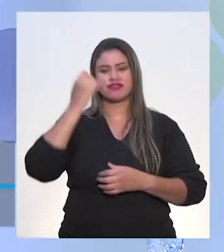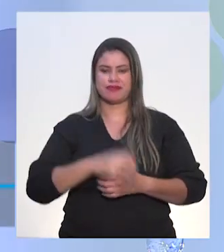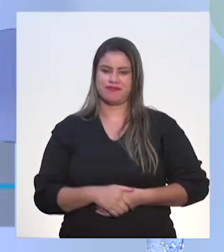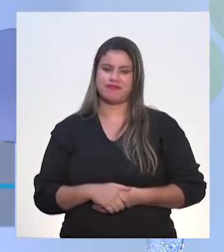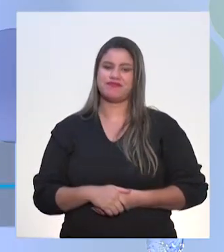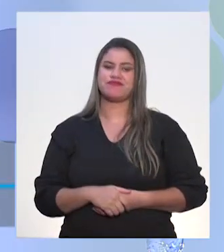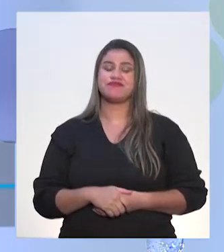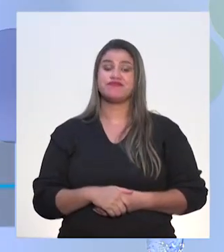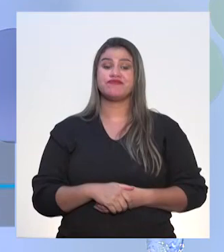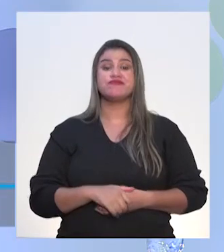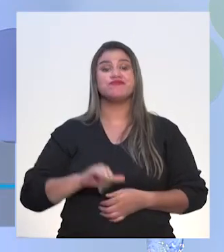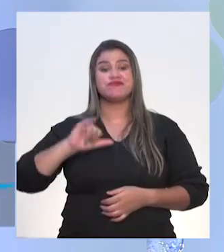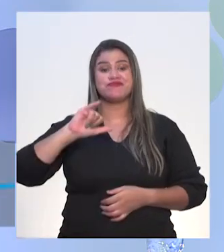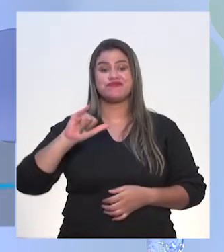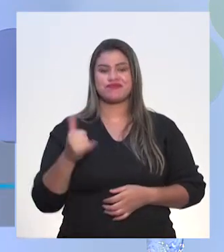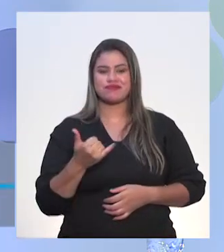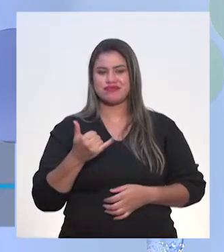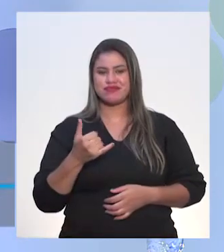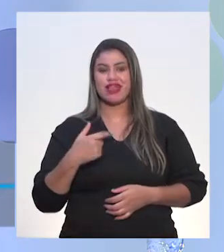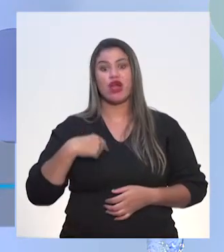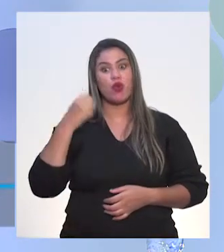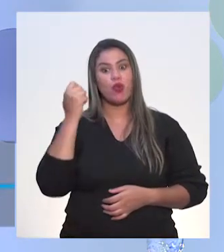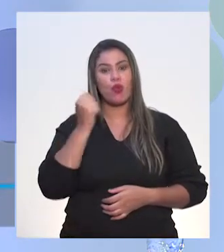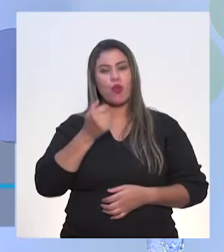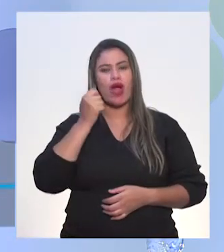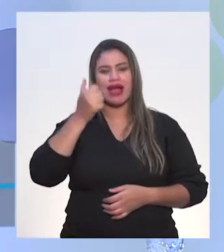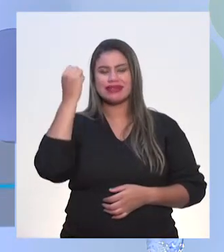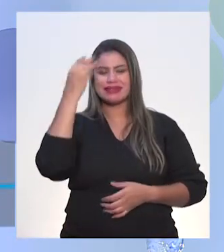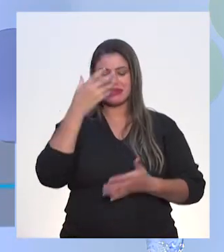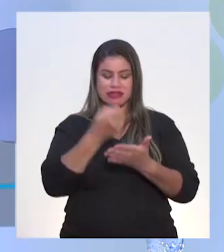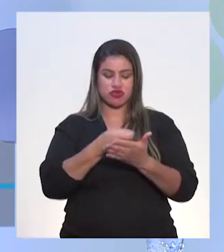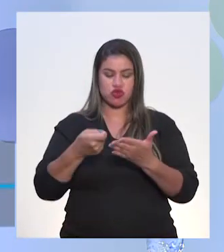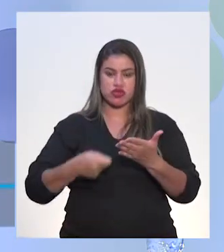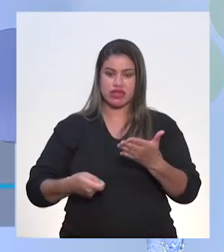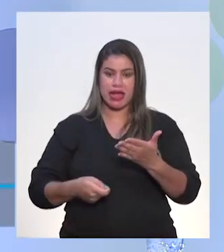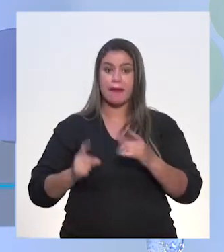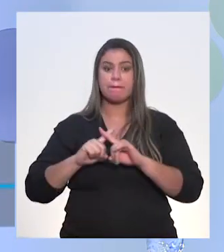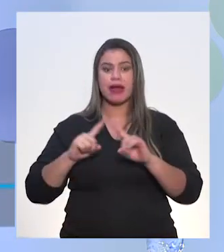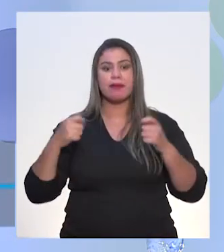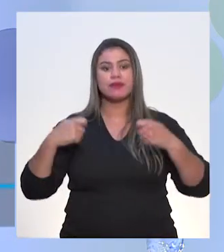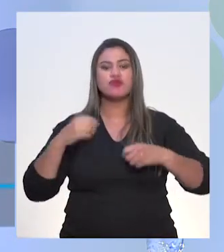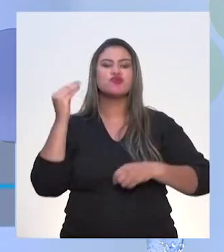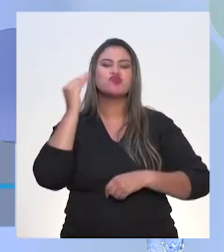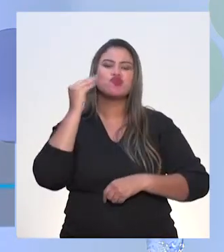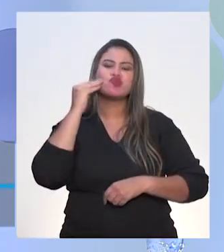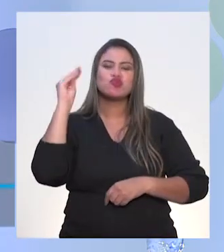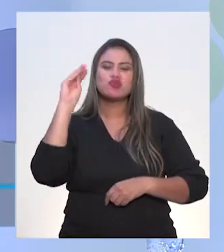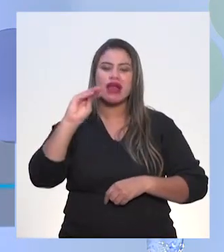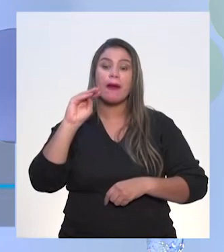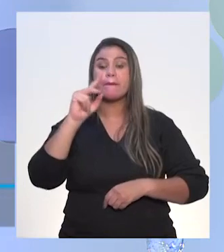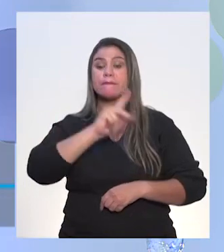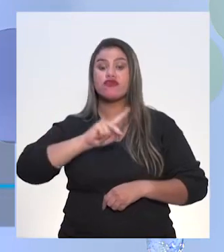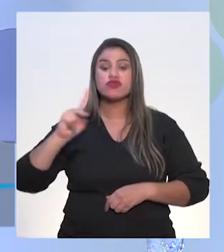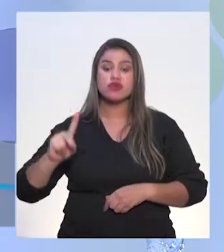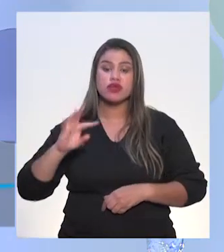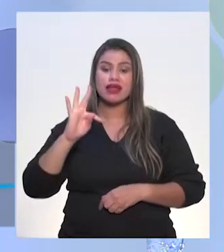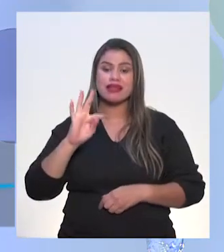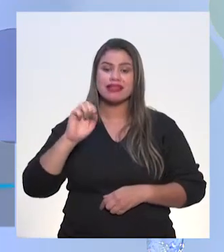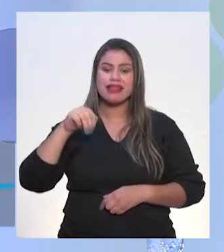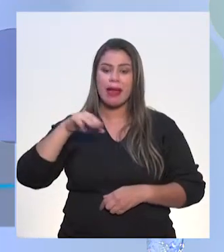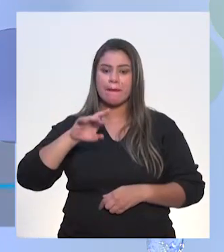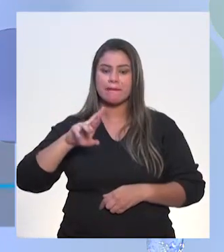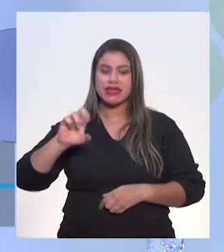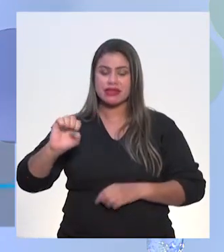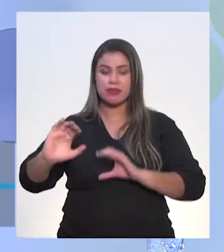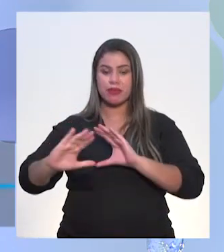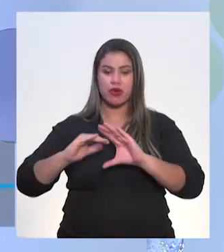exatamente eu vou até aproveitar eu tava quase esquecendo anotei aqui de mandar um beijo para professora Tamires porque ela me mandou